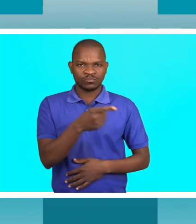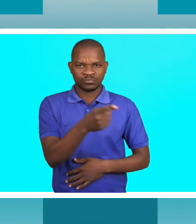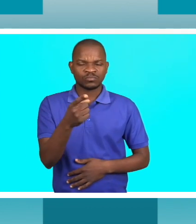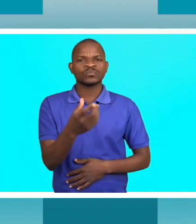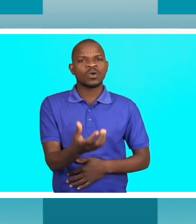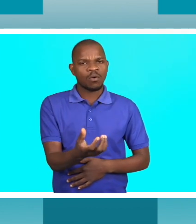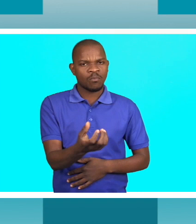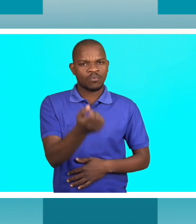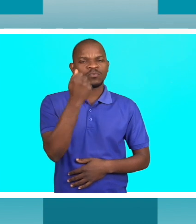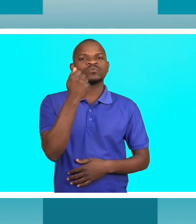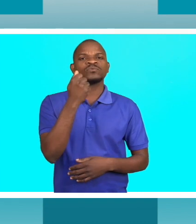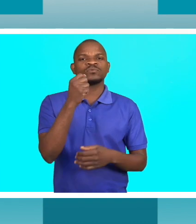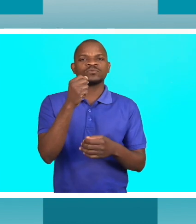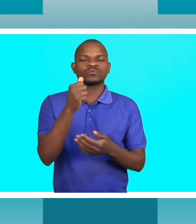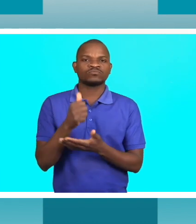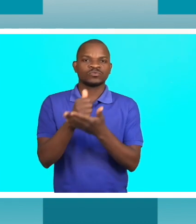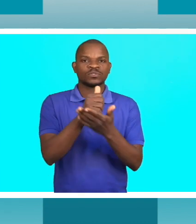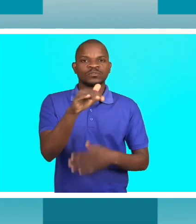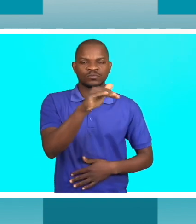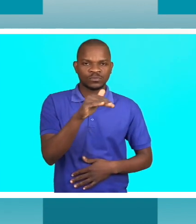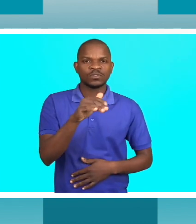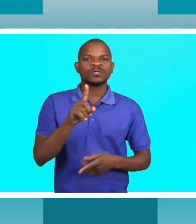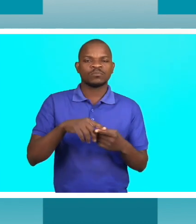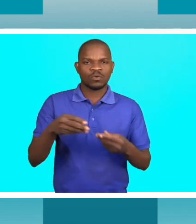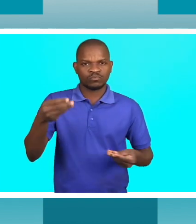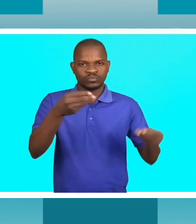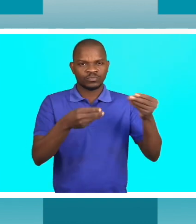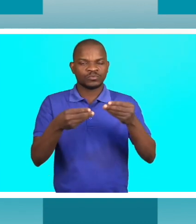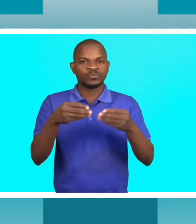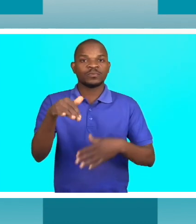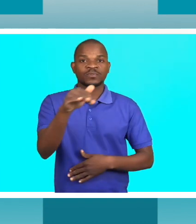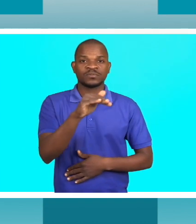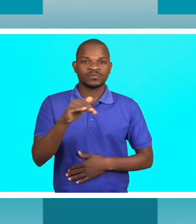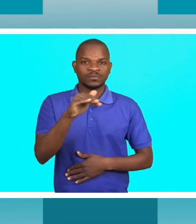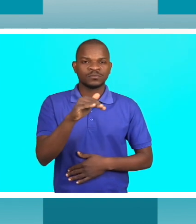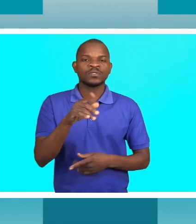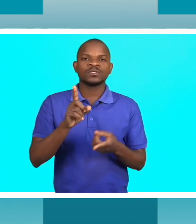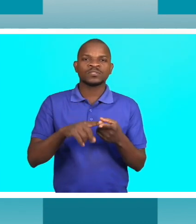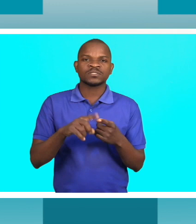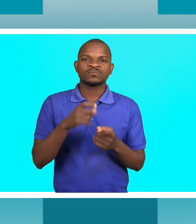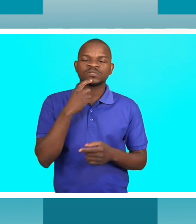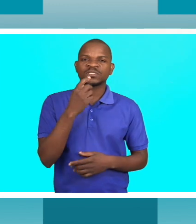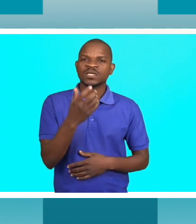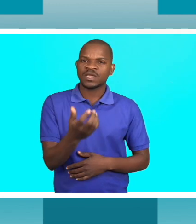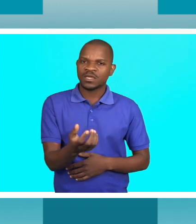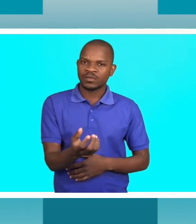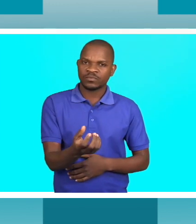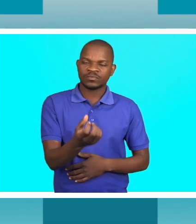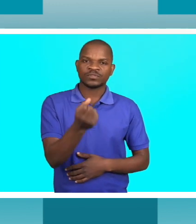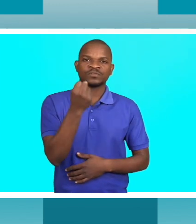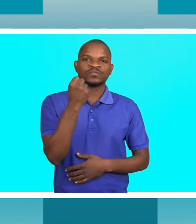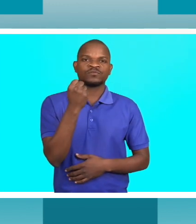também são úteis à sociedade, também têm um contributo a dar. E que é possível